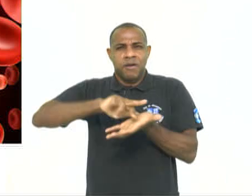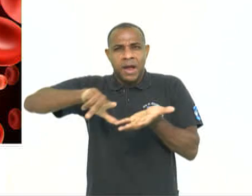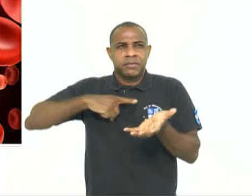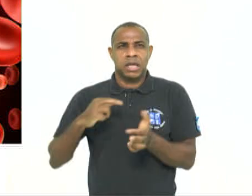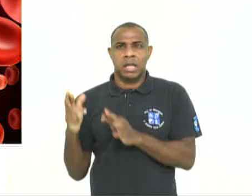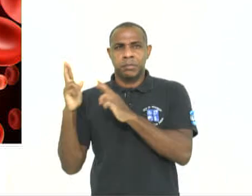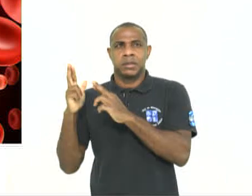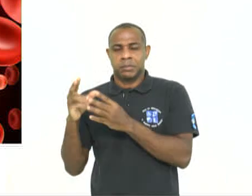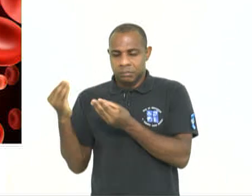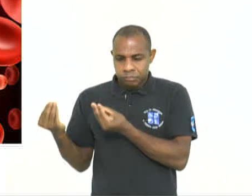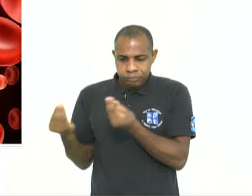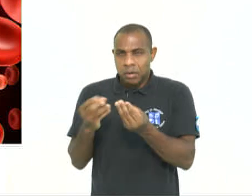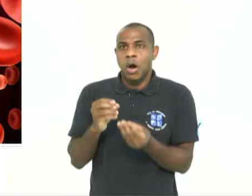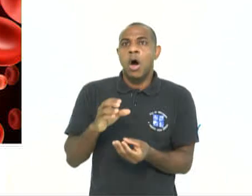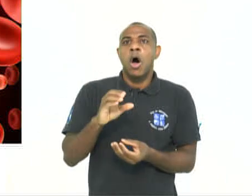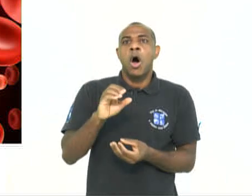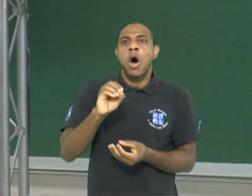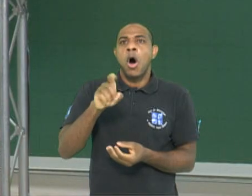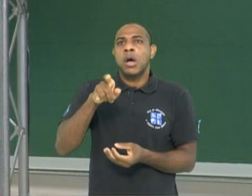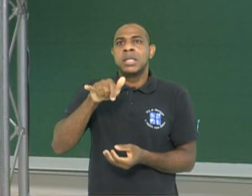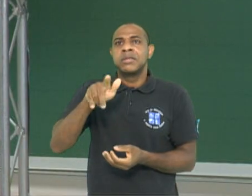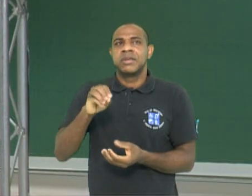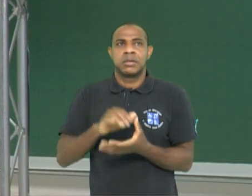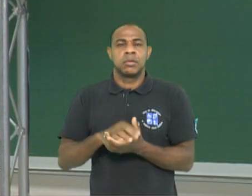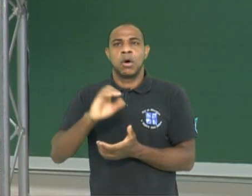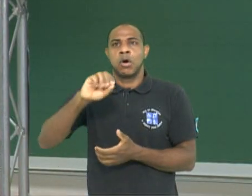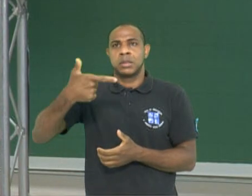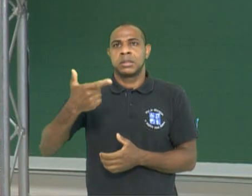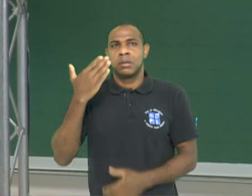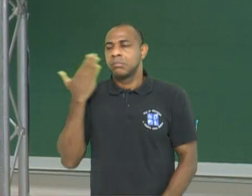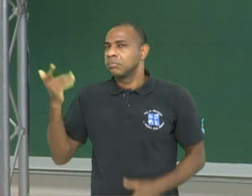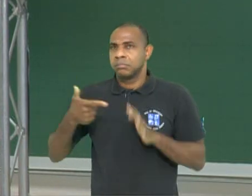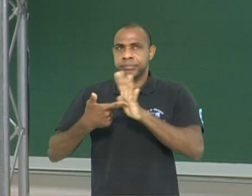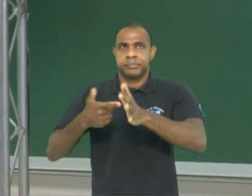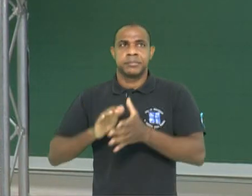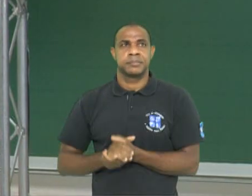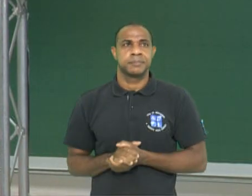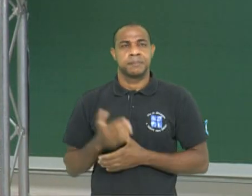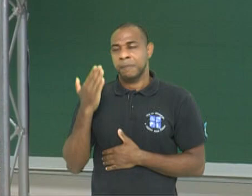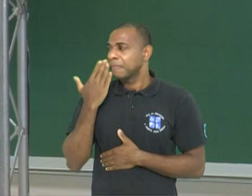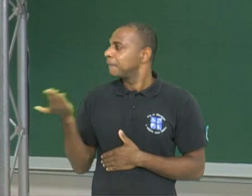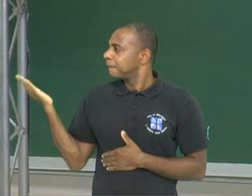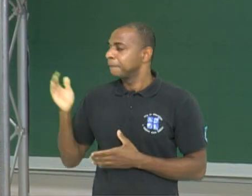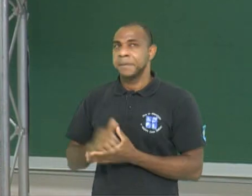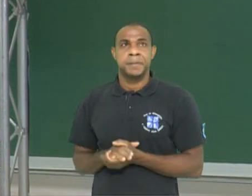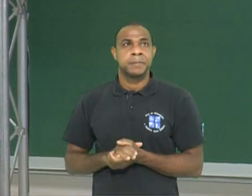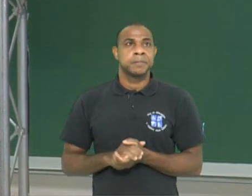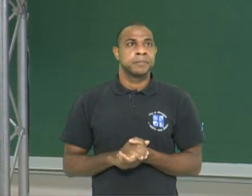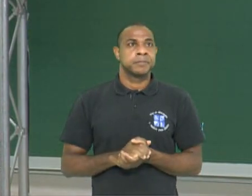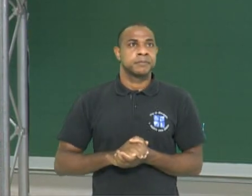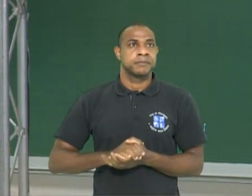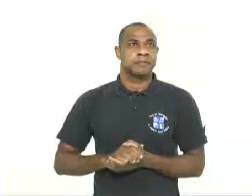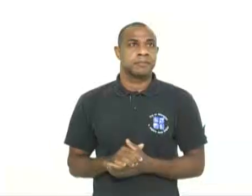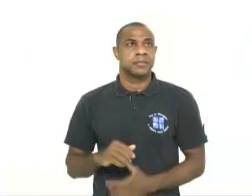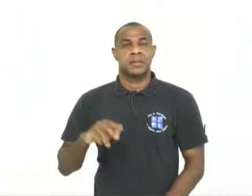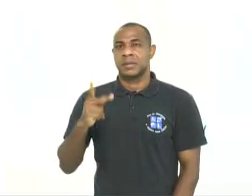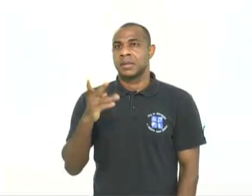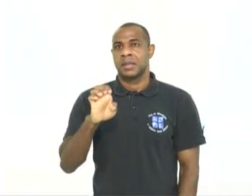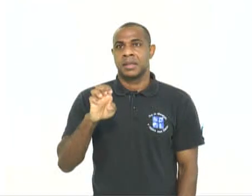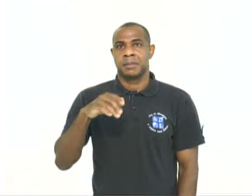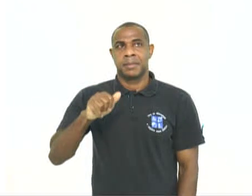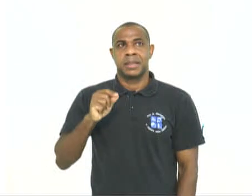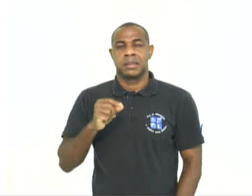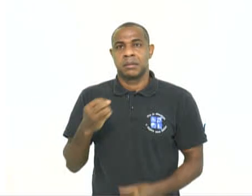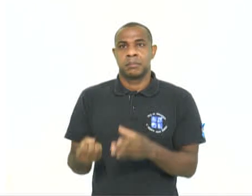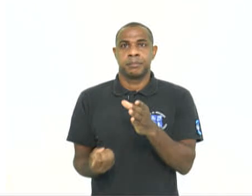por transportar o oxigênio, por grudar o oxigênio aqui e transportar, tá? As hemácias, elas são formadas na medula